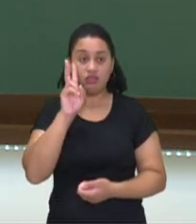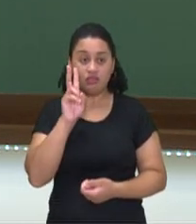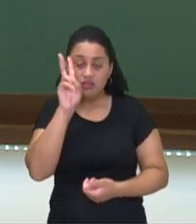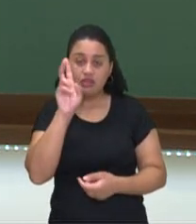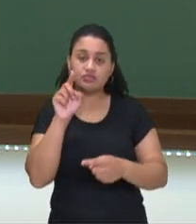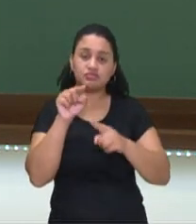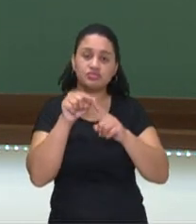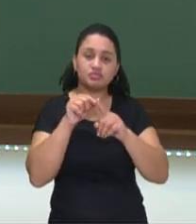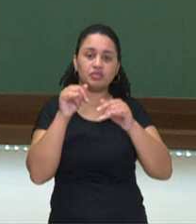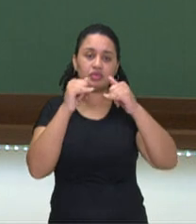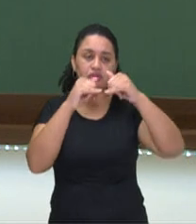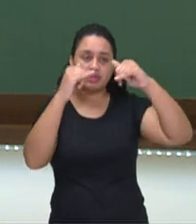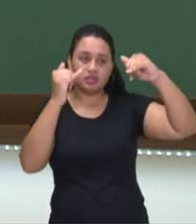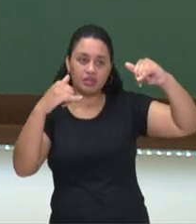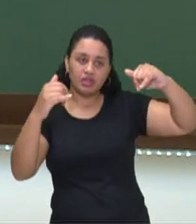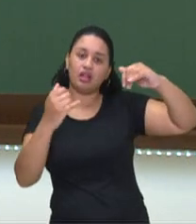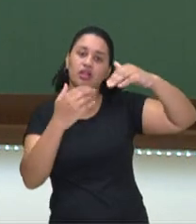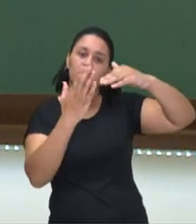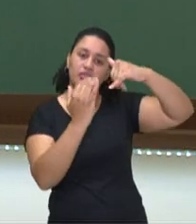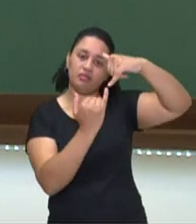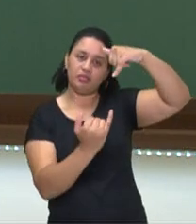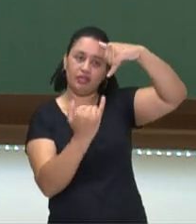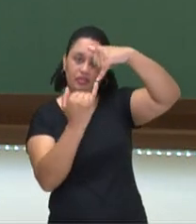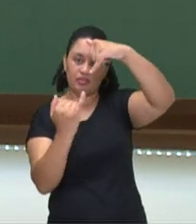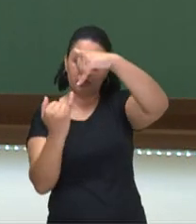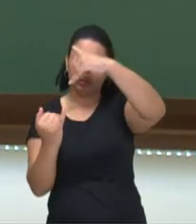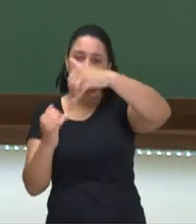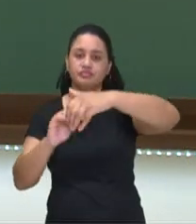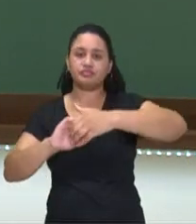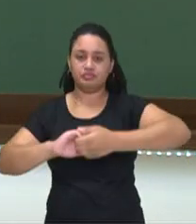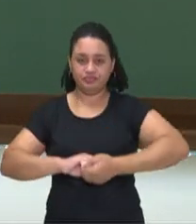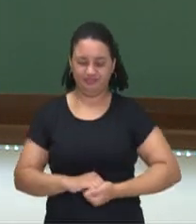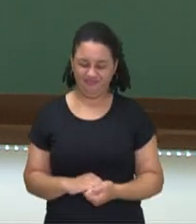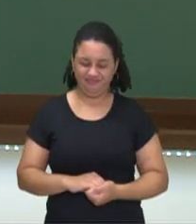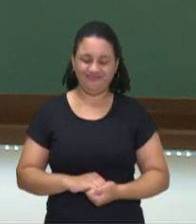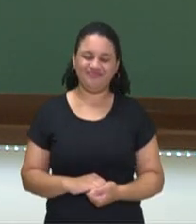vimos, foi Marcel Duchamp.